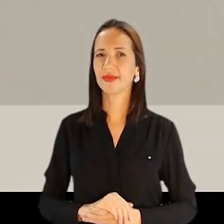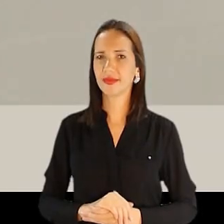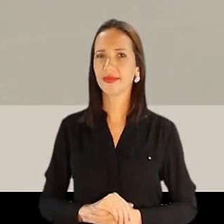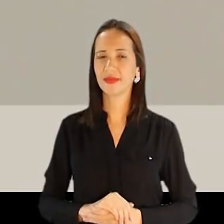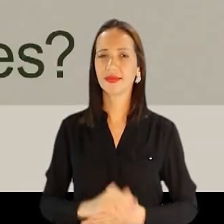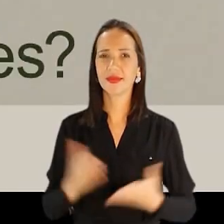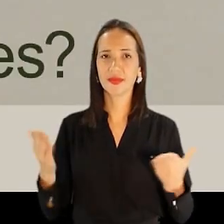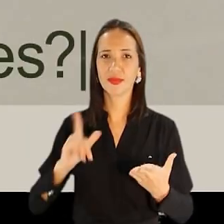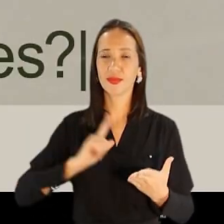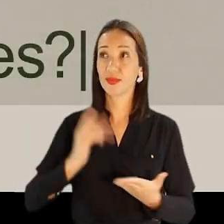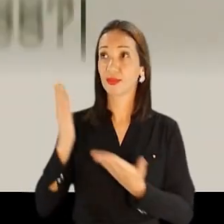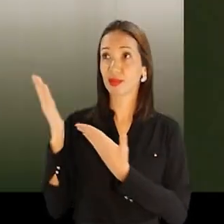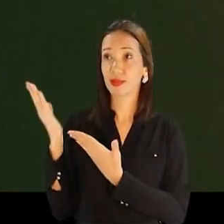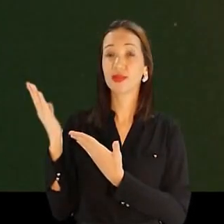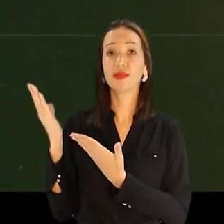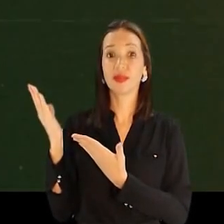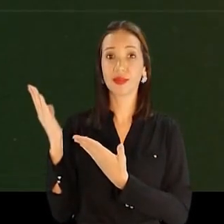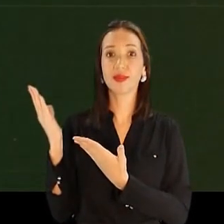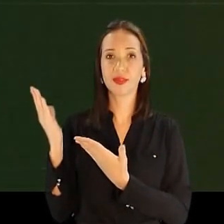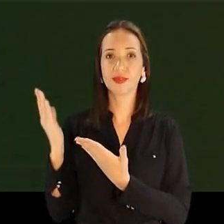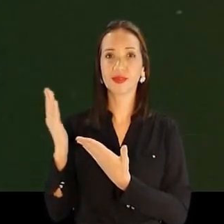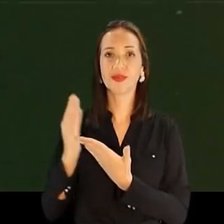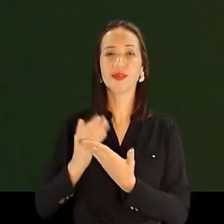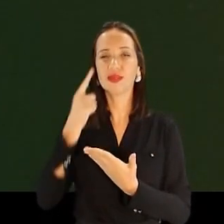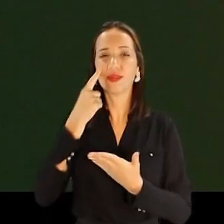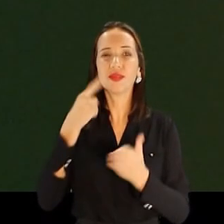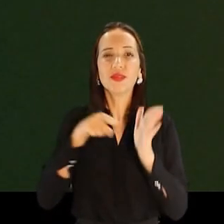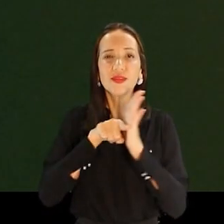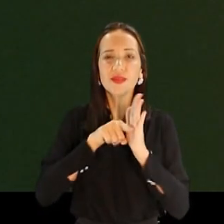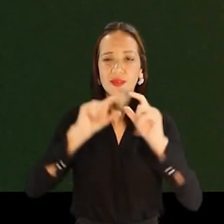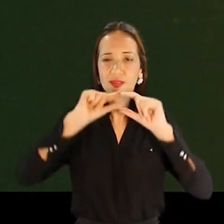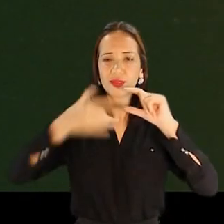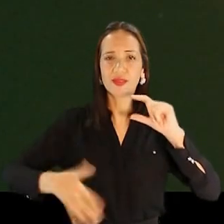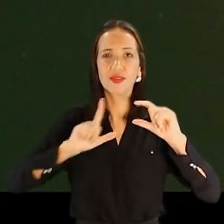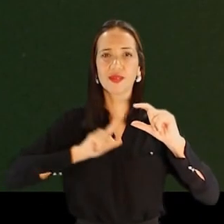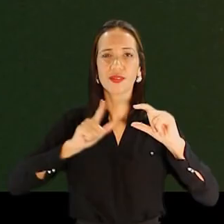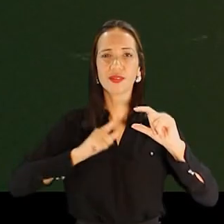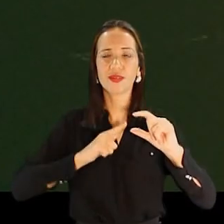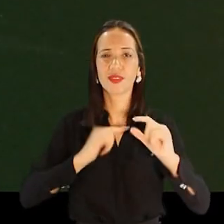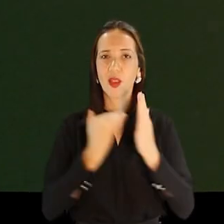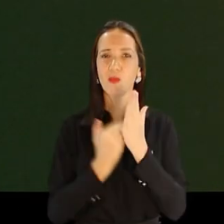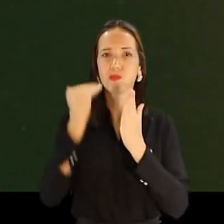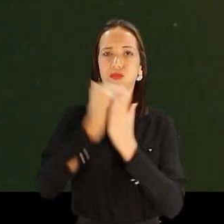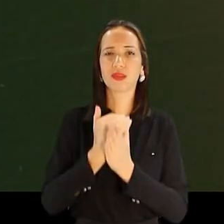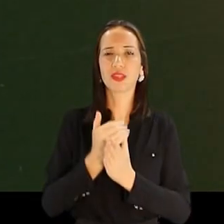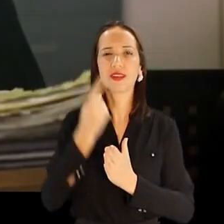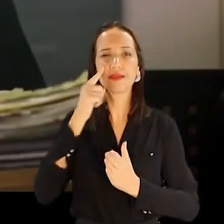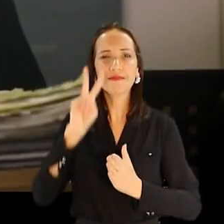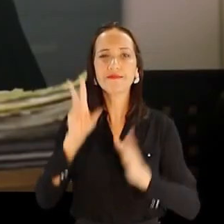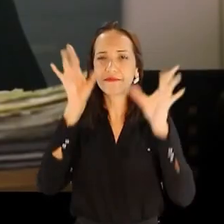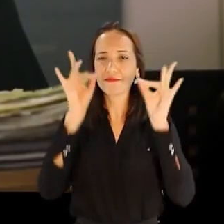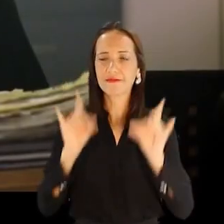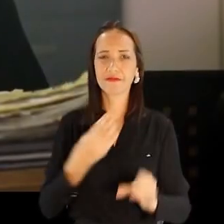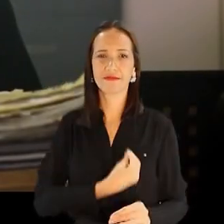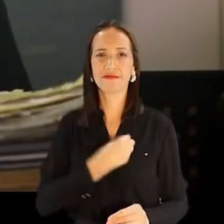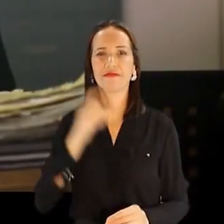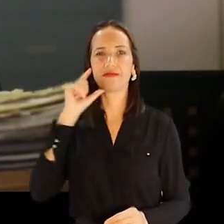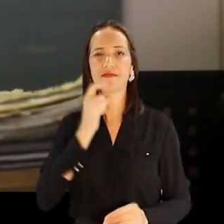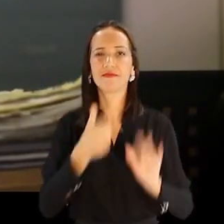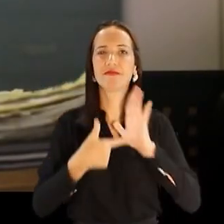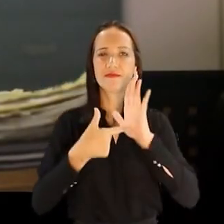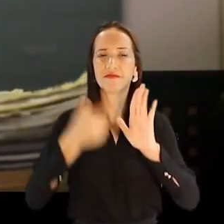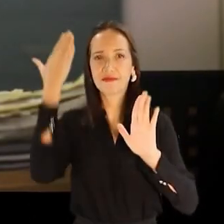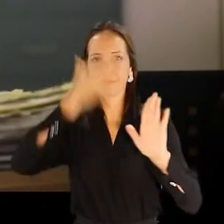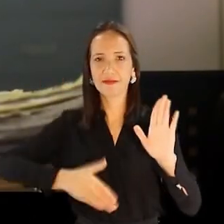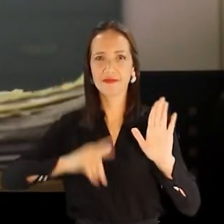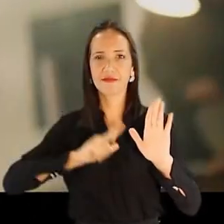Digite no Google como o prefeito de São Paulo ficou subitamente milionário e veja mais detalhes da vida de Ricardo Nunes. Tudo o que foi mostrado